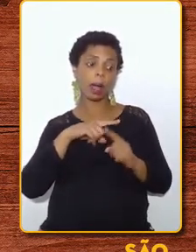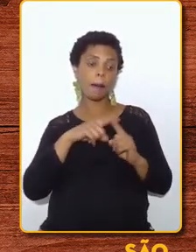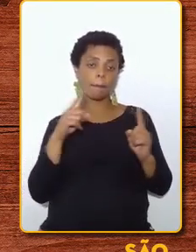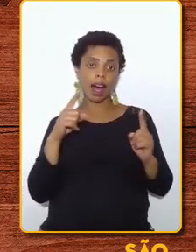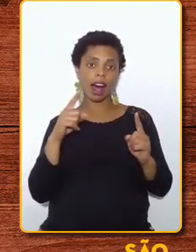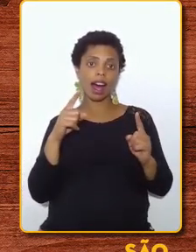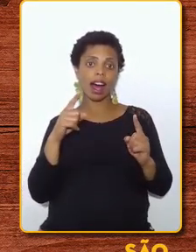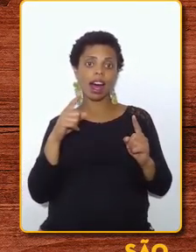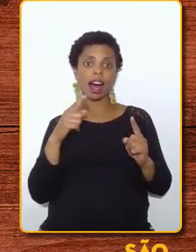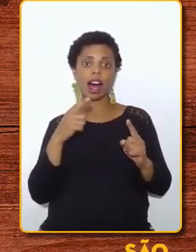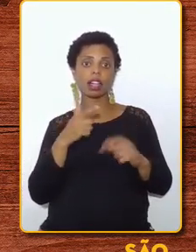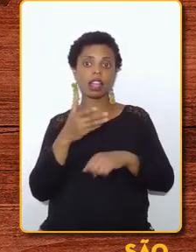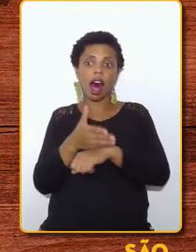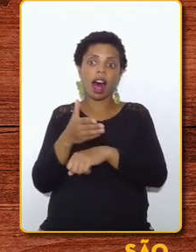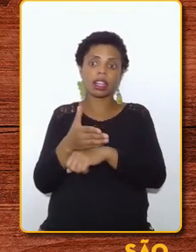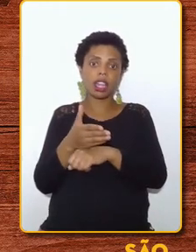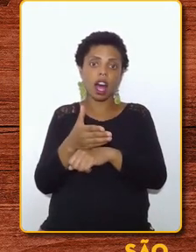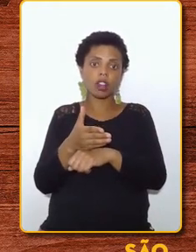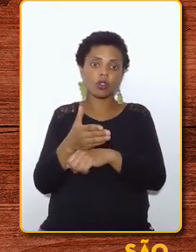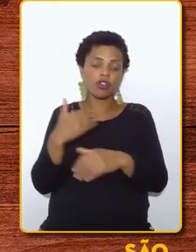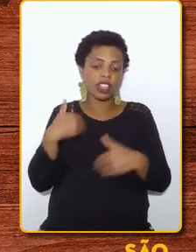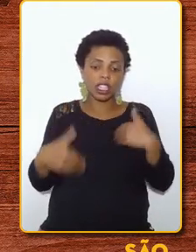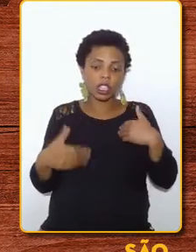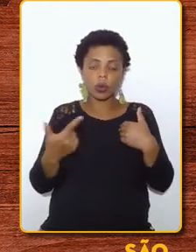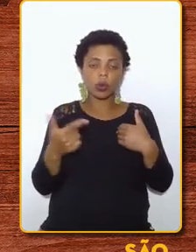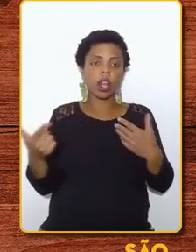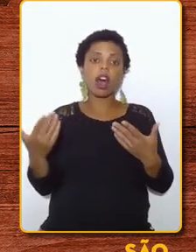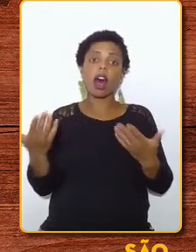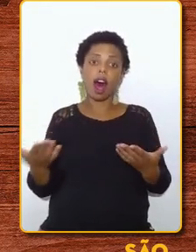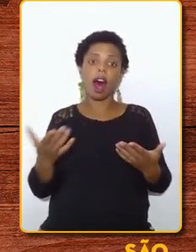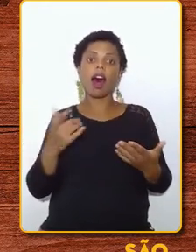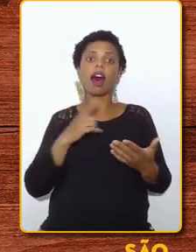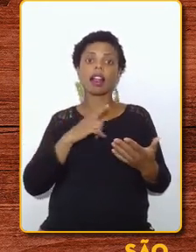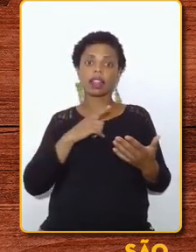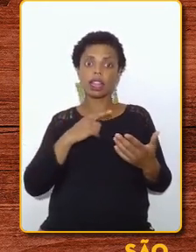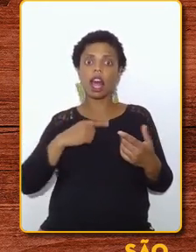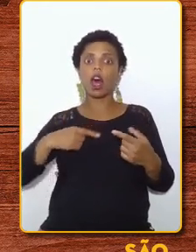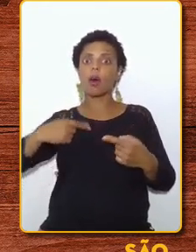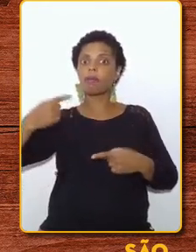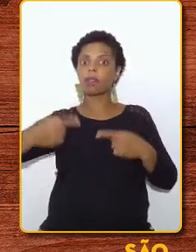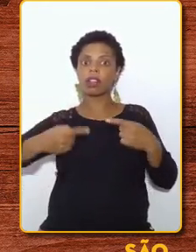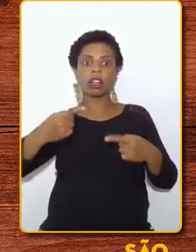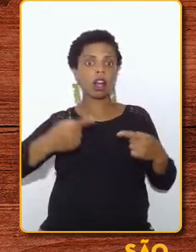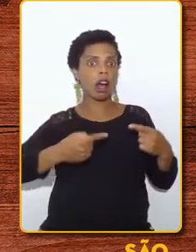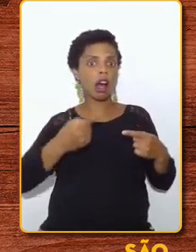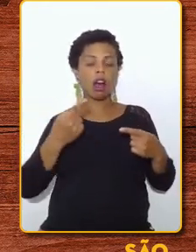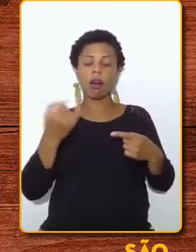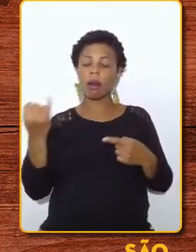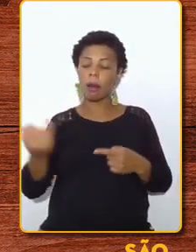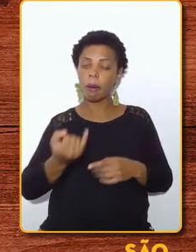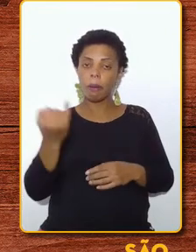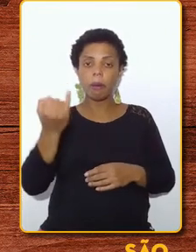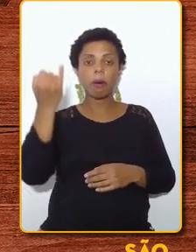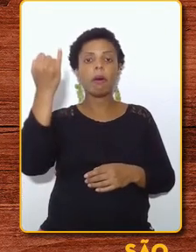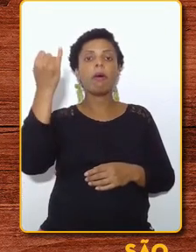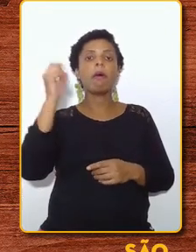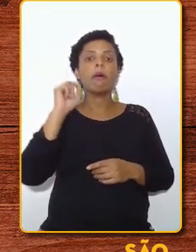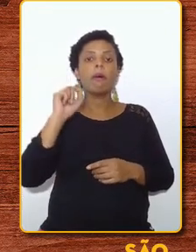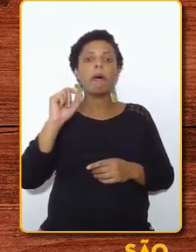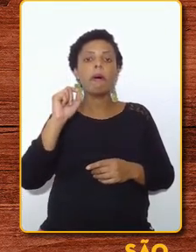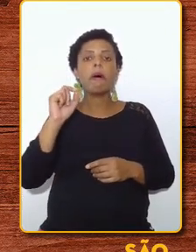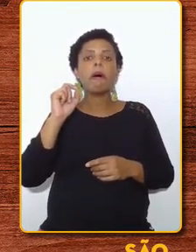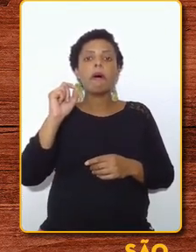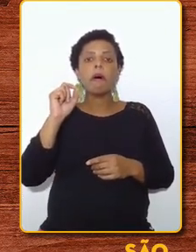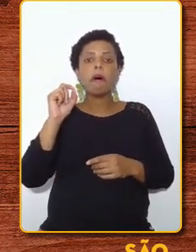e nesse critério tem uma discussão absolutamente fundamental, né? Que é a produção no entorno das cidades,